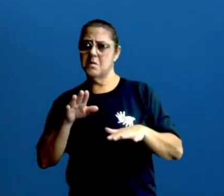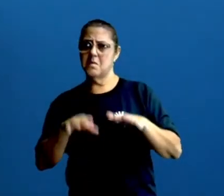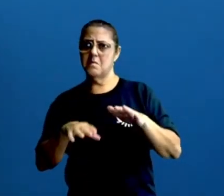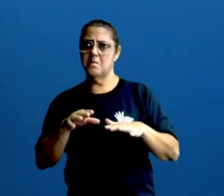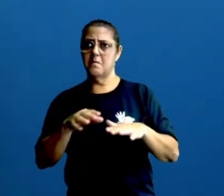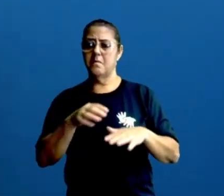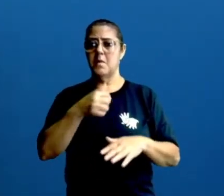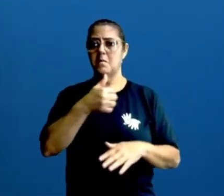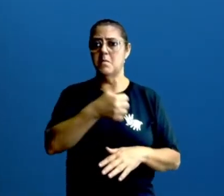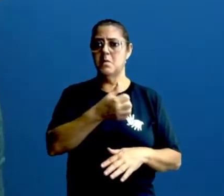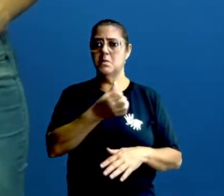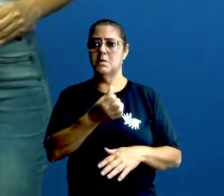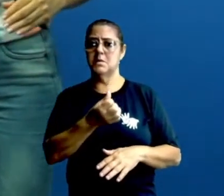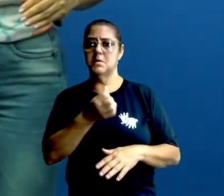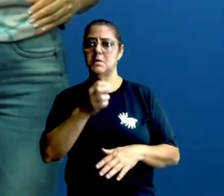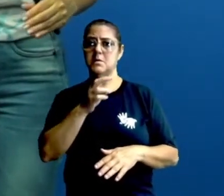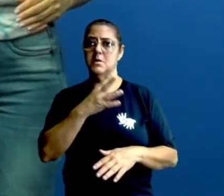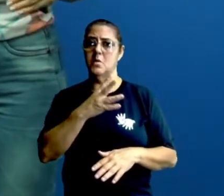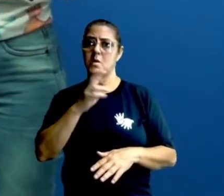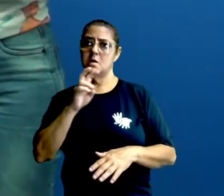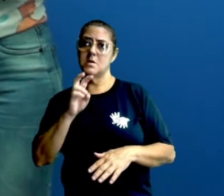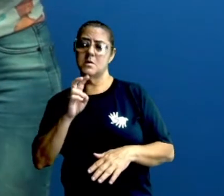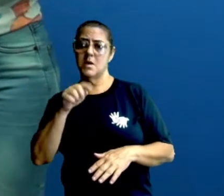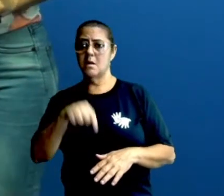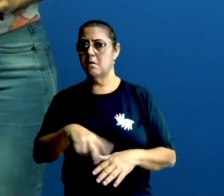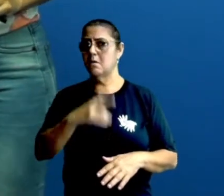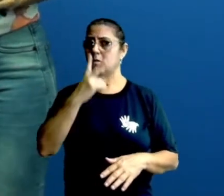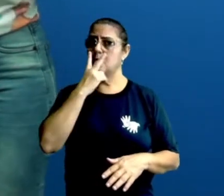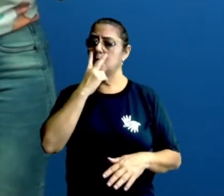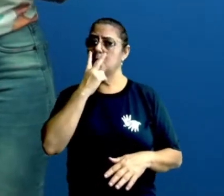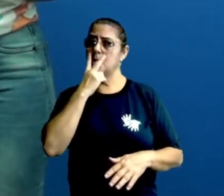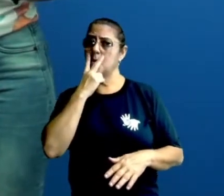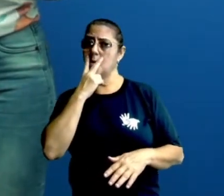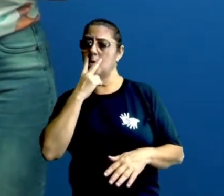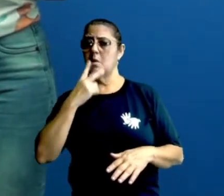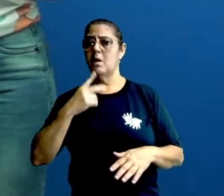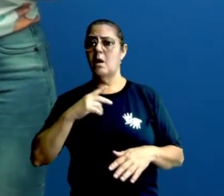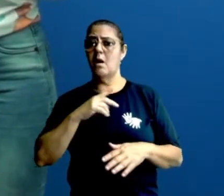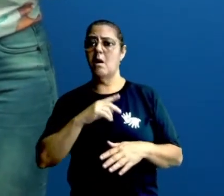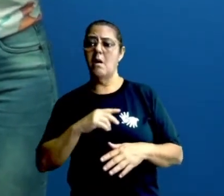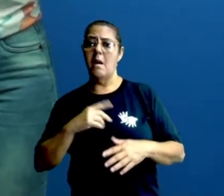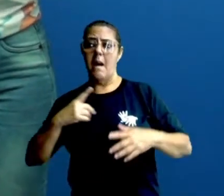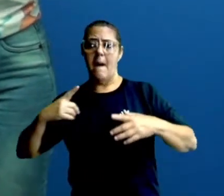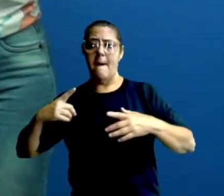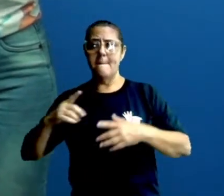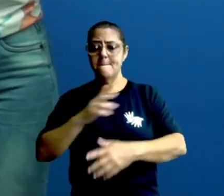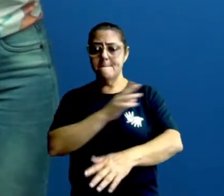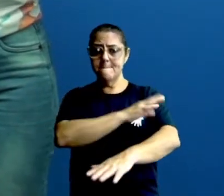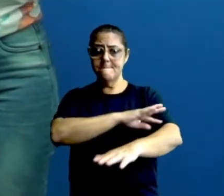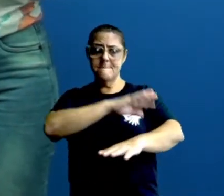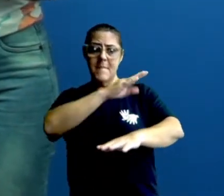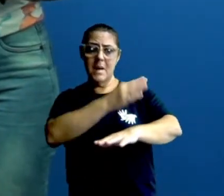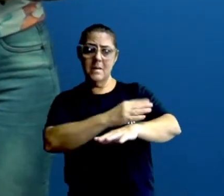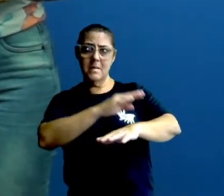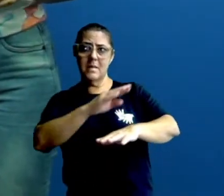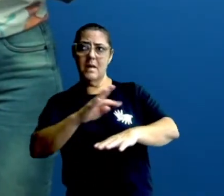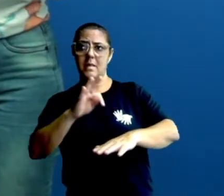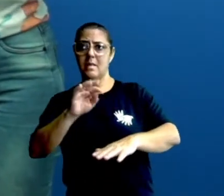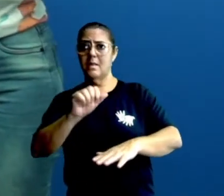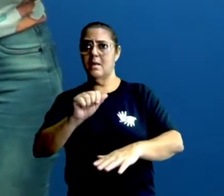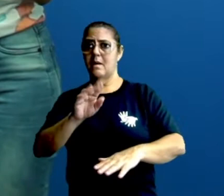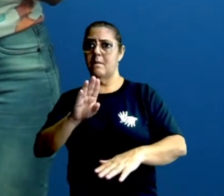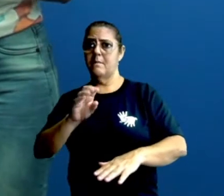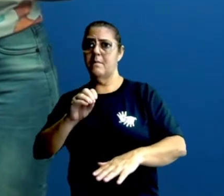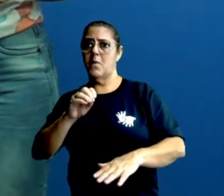em 1645, aqui em Vitória de Santo Antão, com a Batalha do Monte das Tabocas,